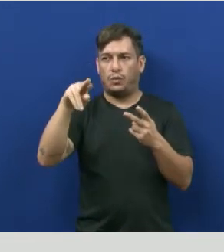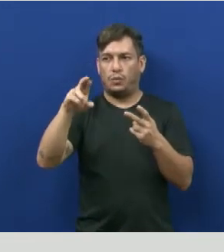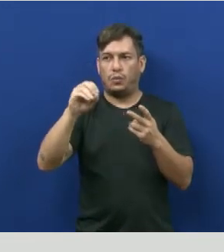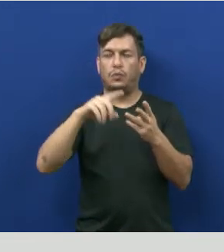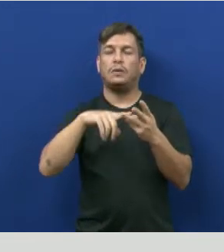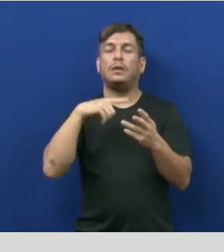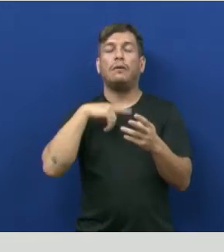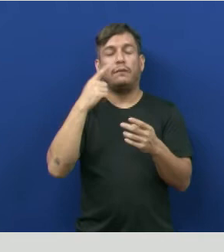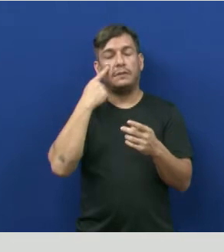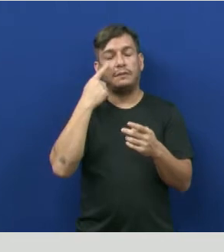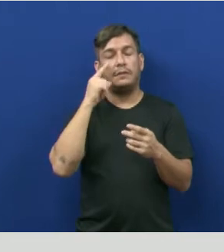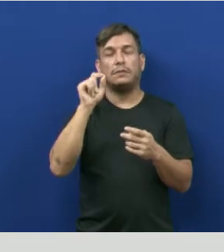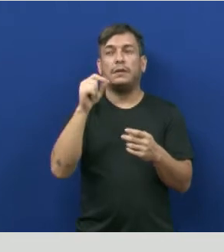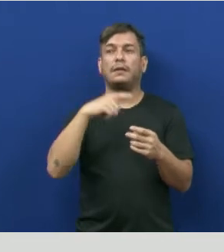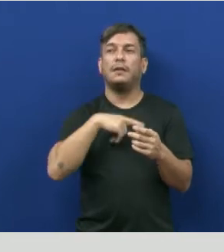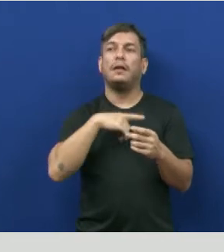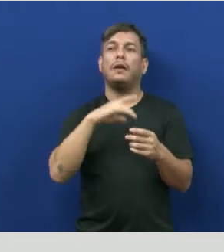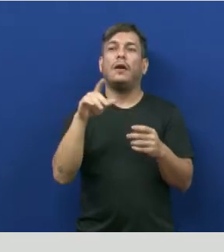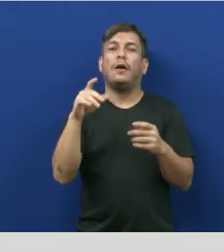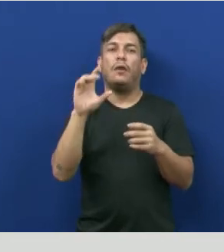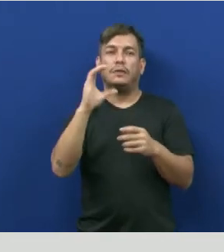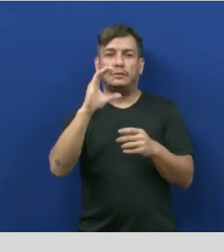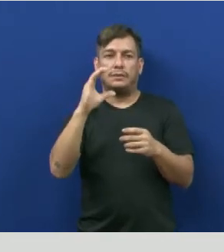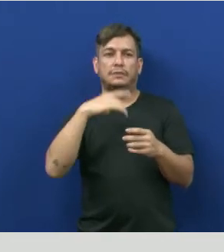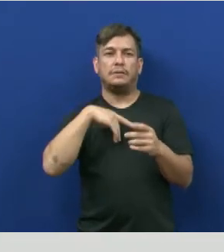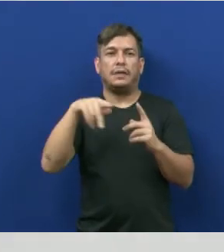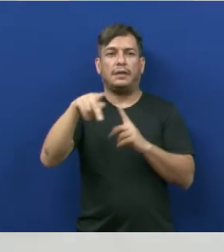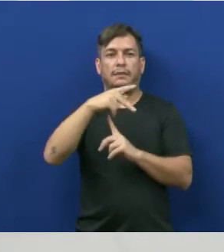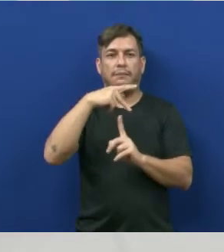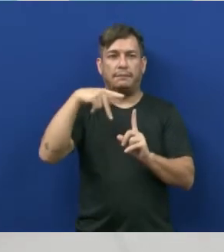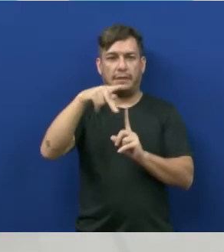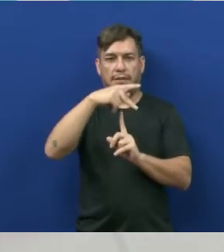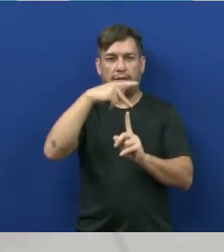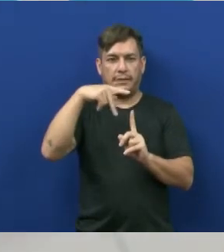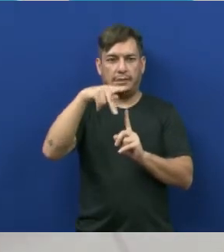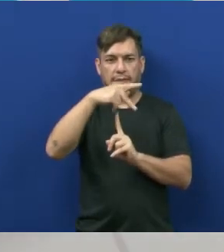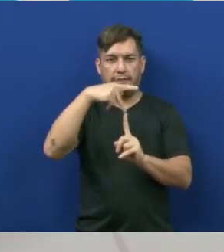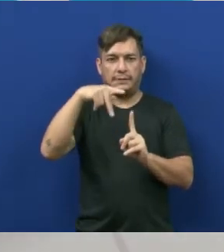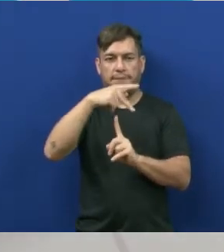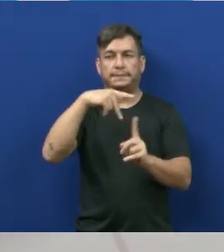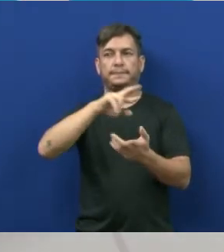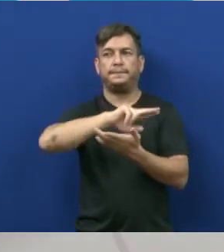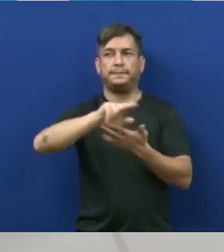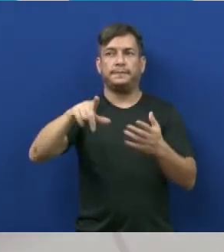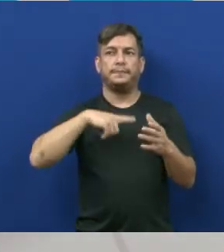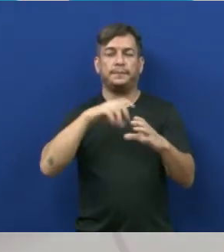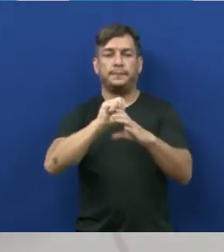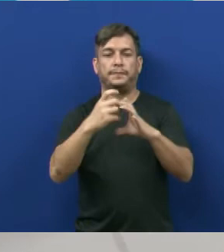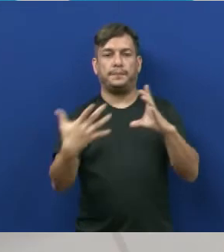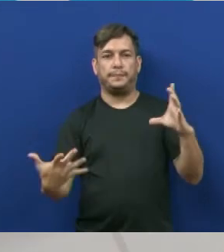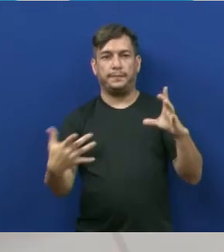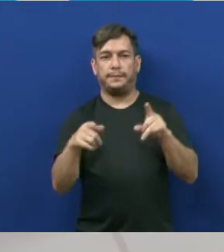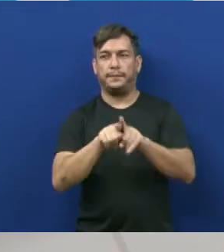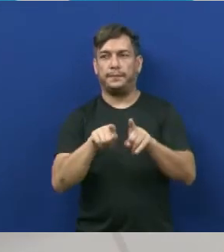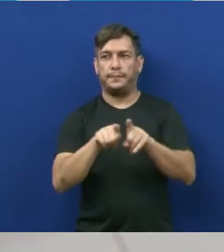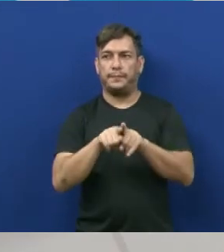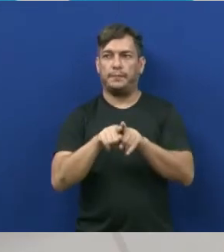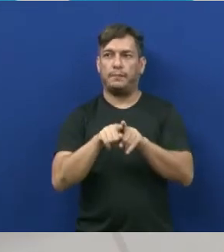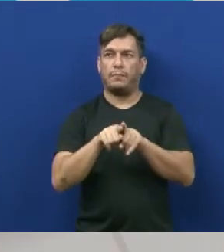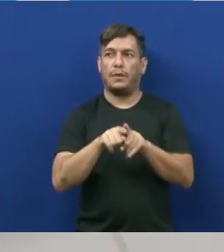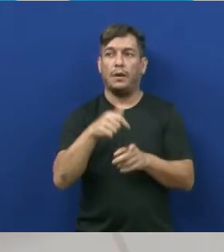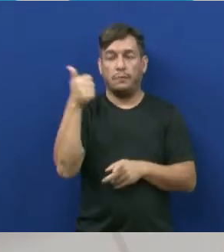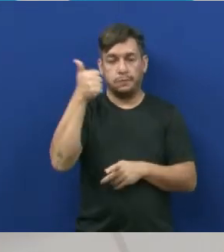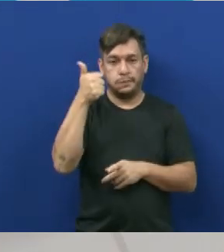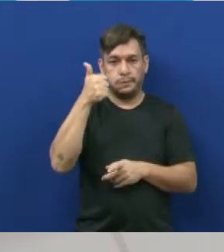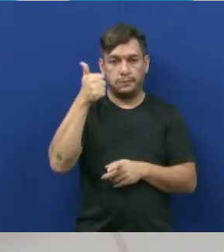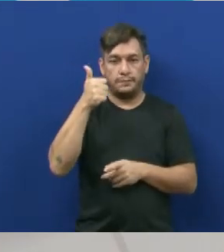de ciências, tá? Existem vários tipos de planetas, deu algumas características. E aí a gente tem o primeiro